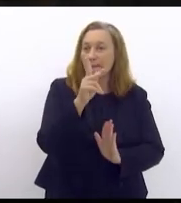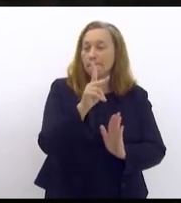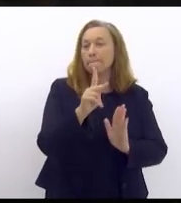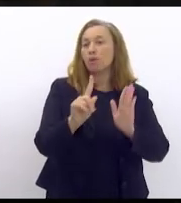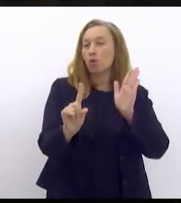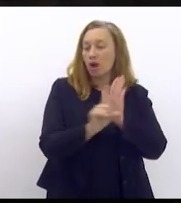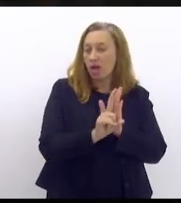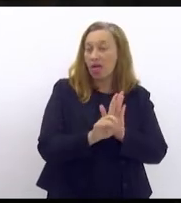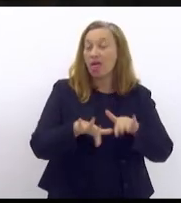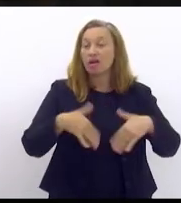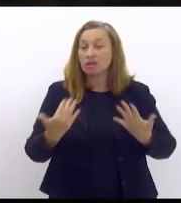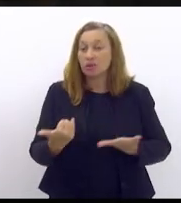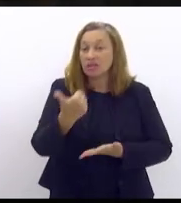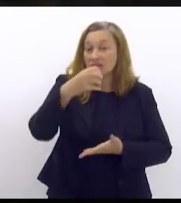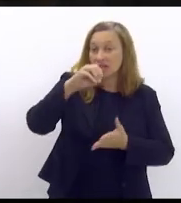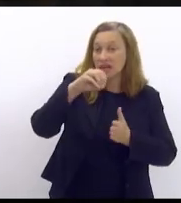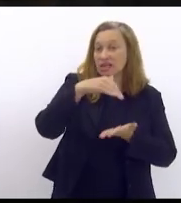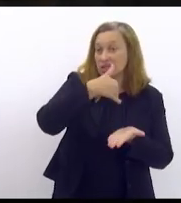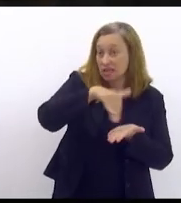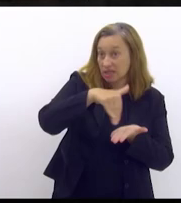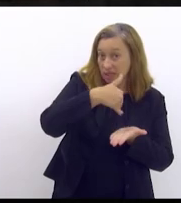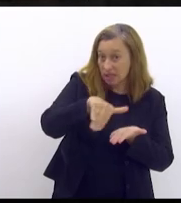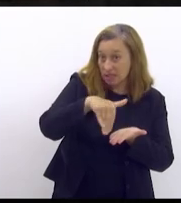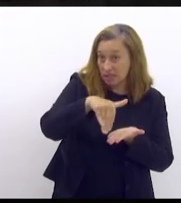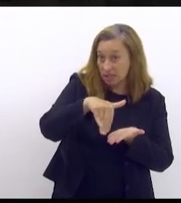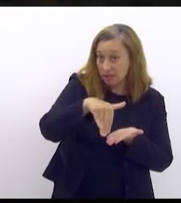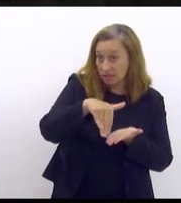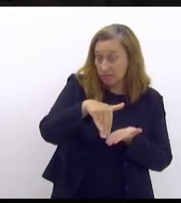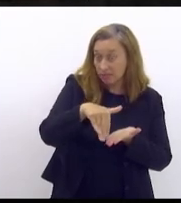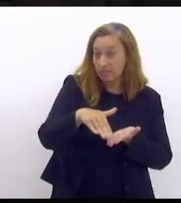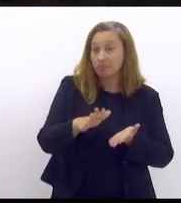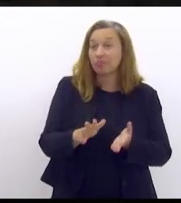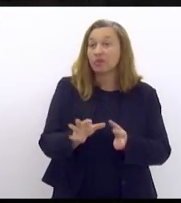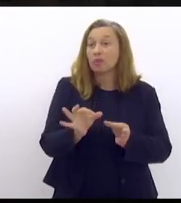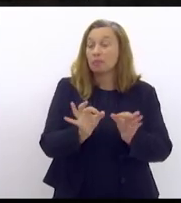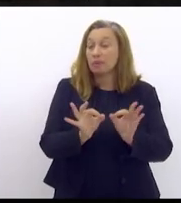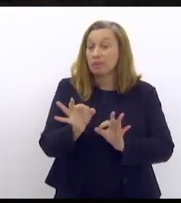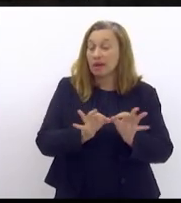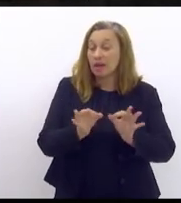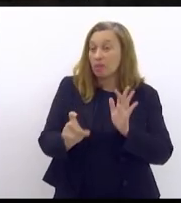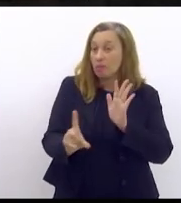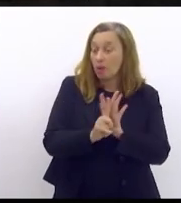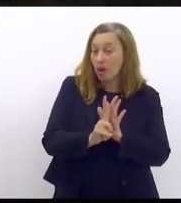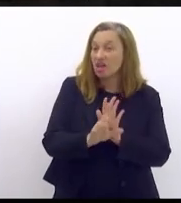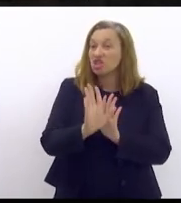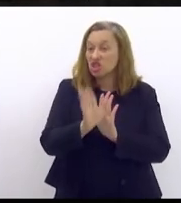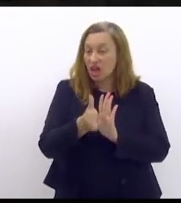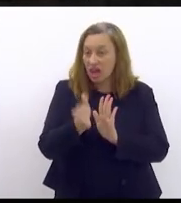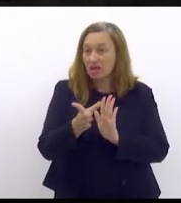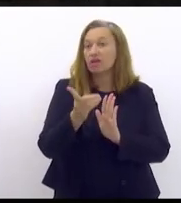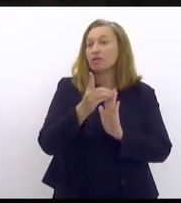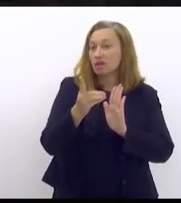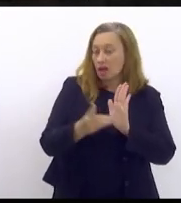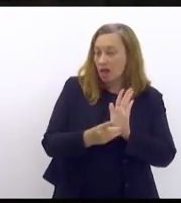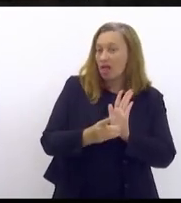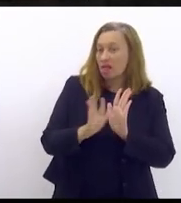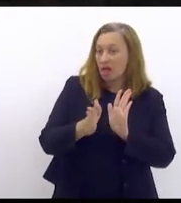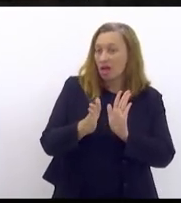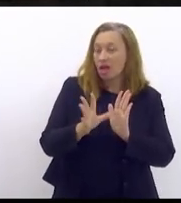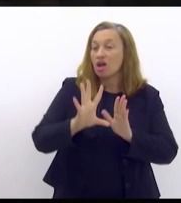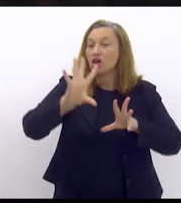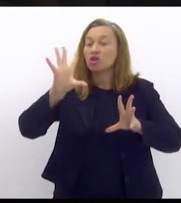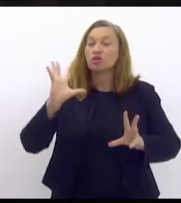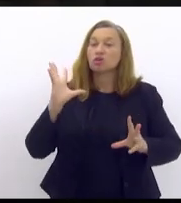Então, essas 10 secretarias que vão ser formalmente constituídas por lei, já estão por decreto, somadas com